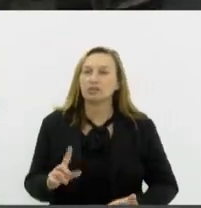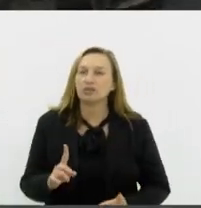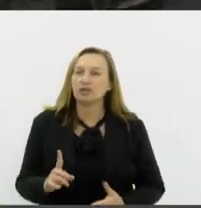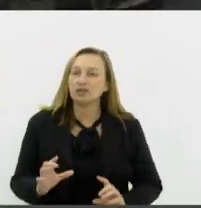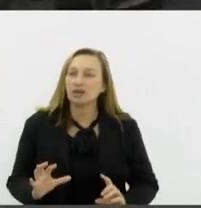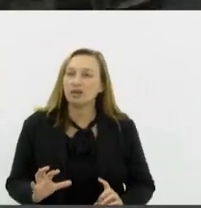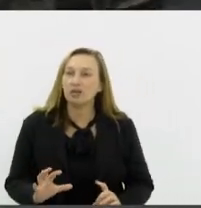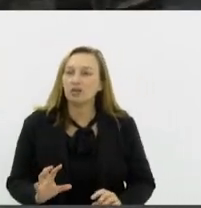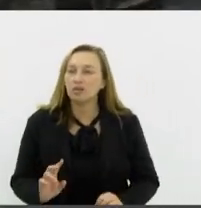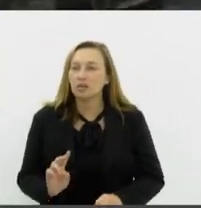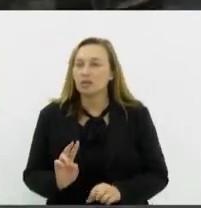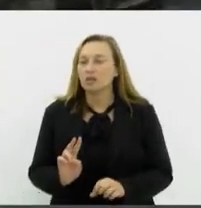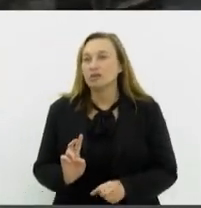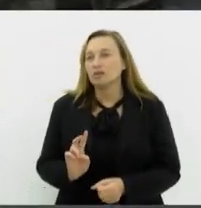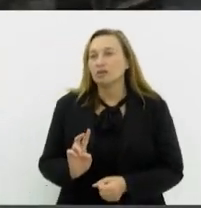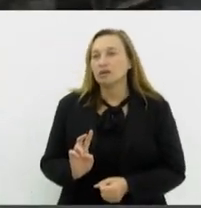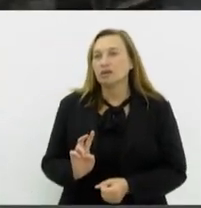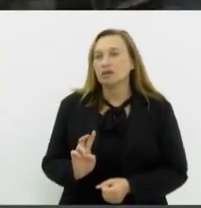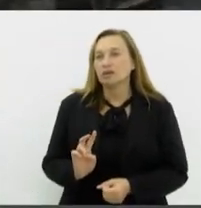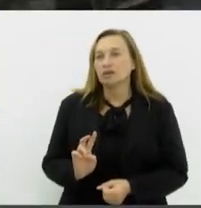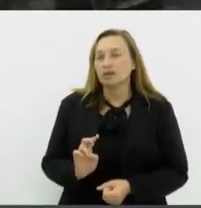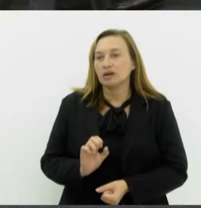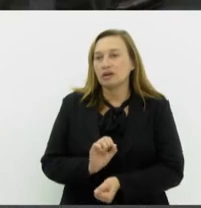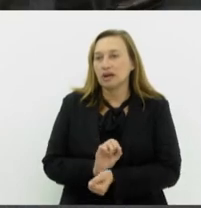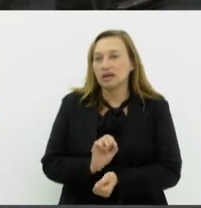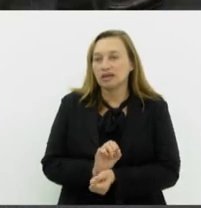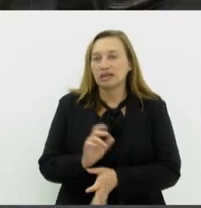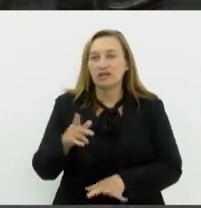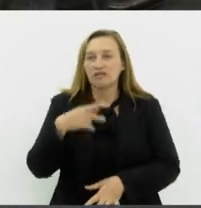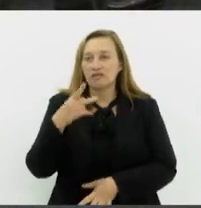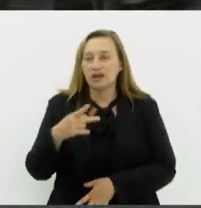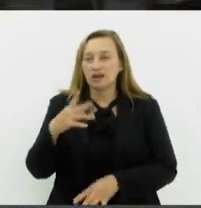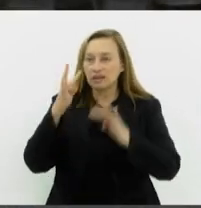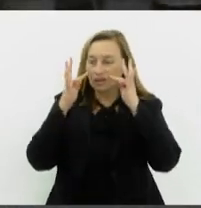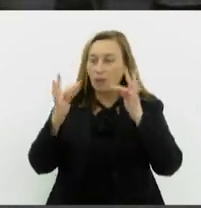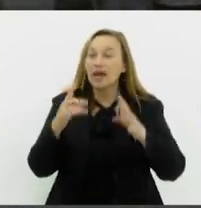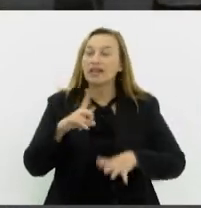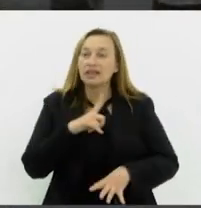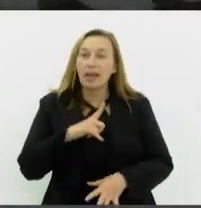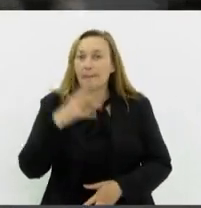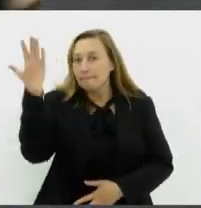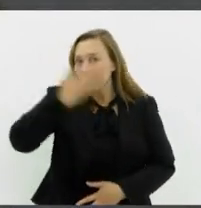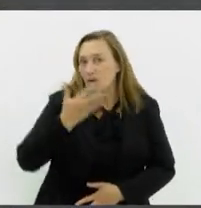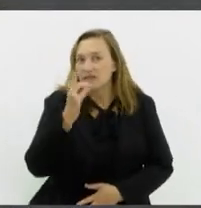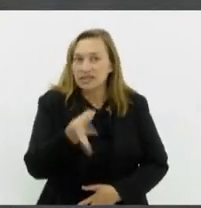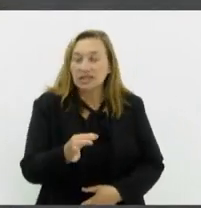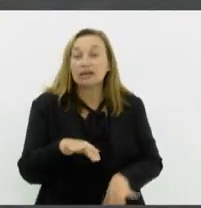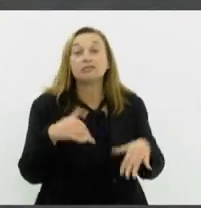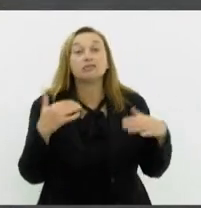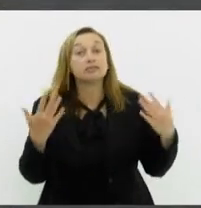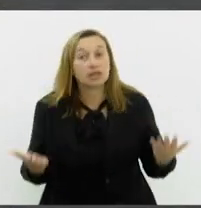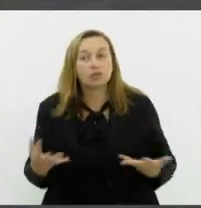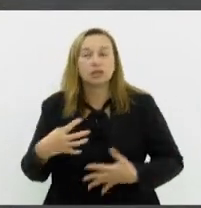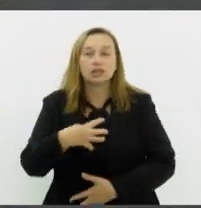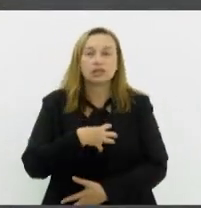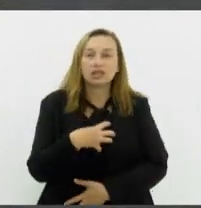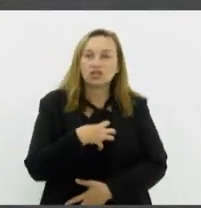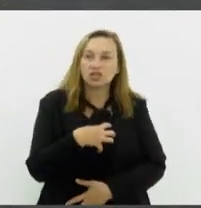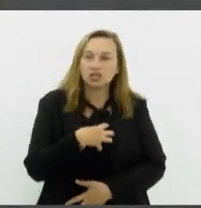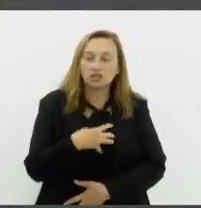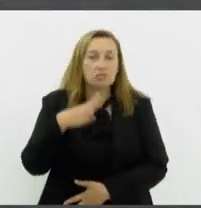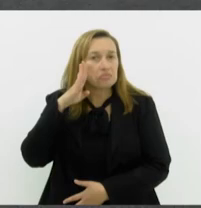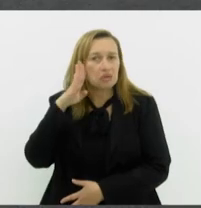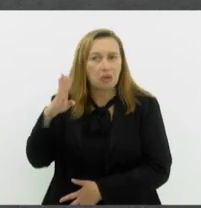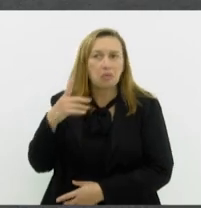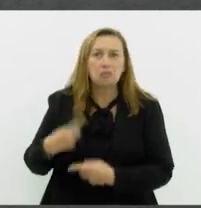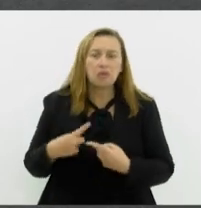ou da palavra das possíveis testemunhas, a gente tem provas concretas. Então, nesse sentido, é central para que a